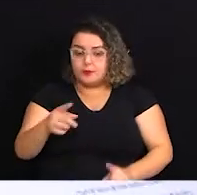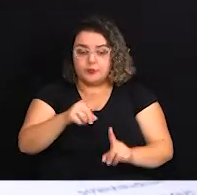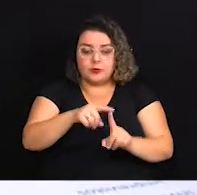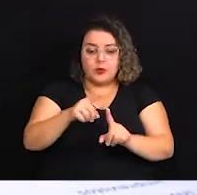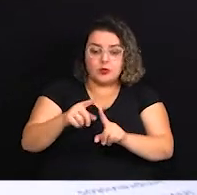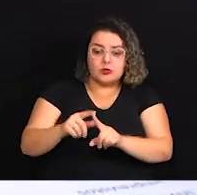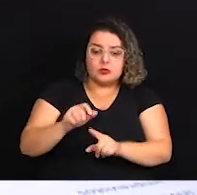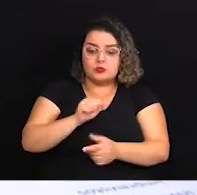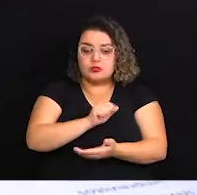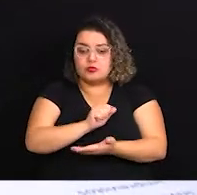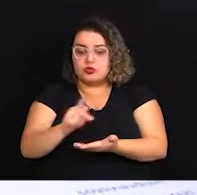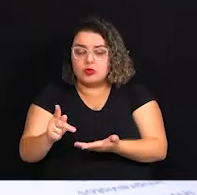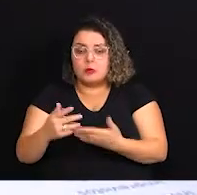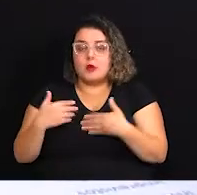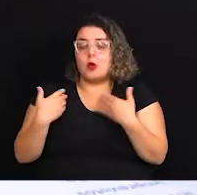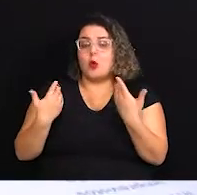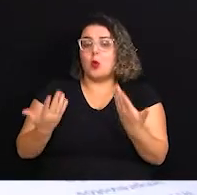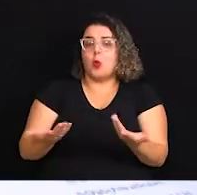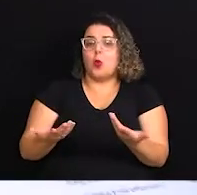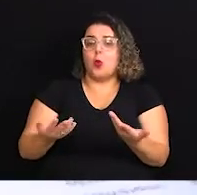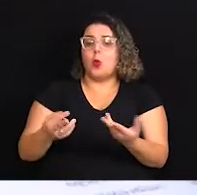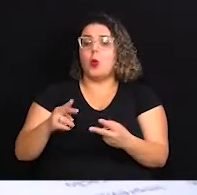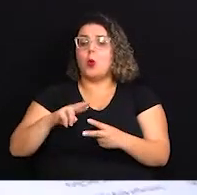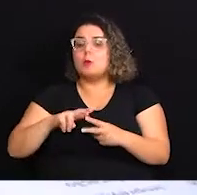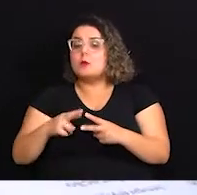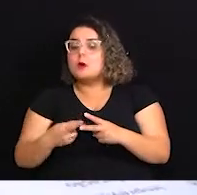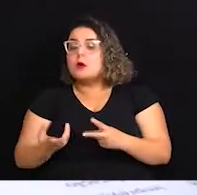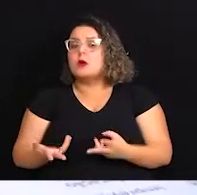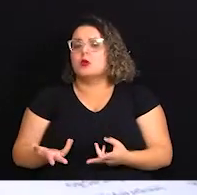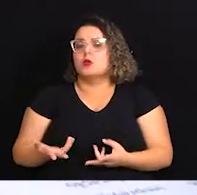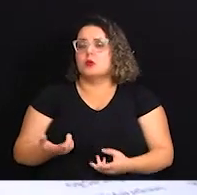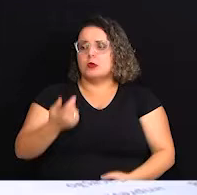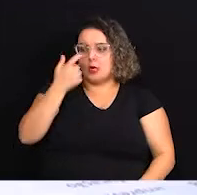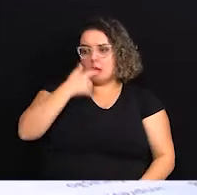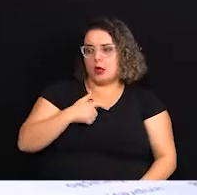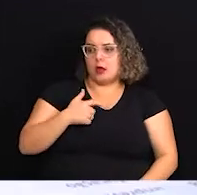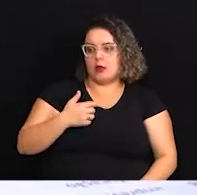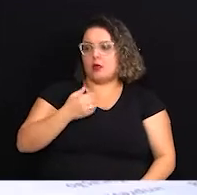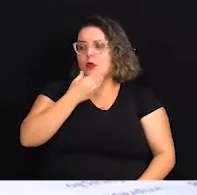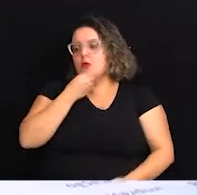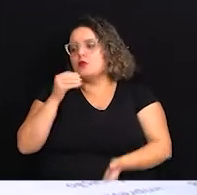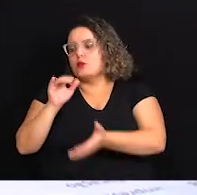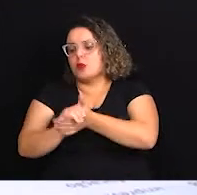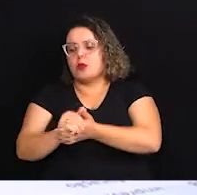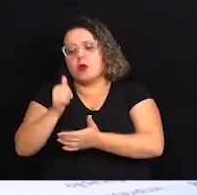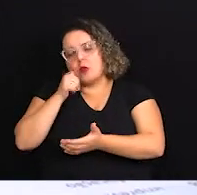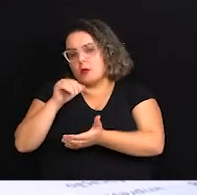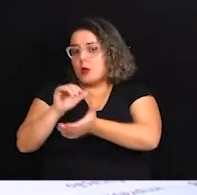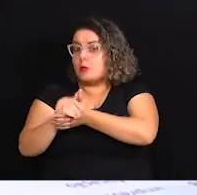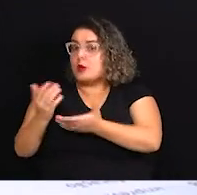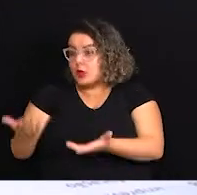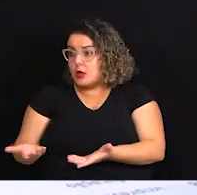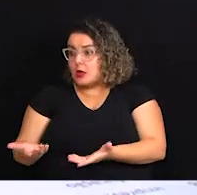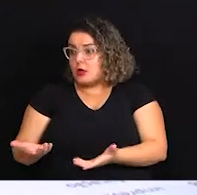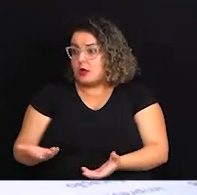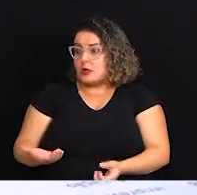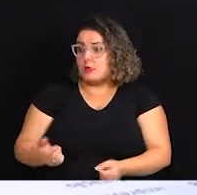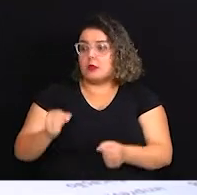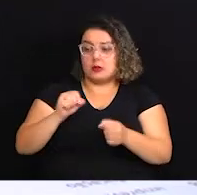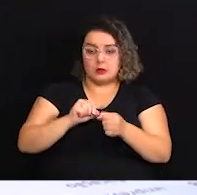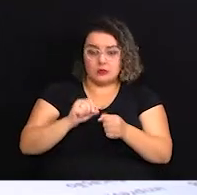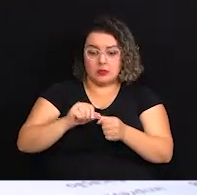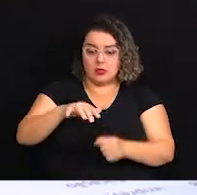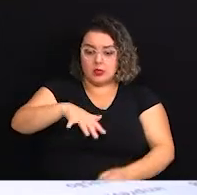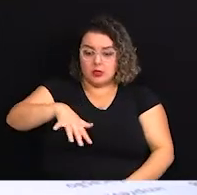de aplicativo, que recursos eu posso me valer, eu e o meu companheiro ou companheira pode utilizar para